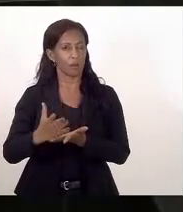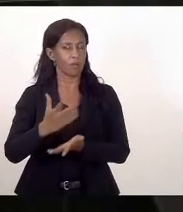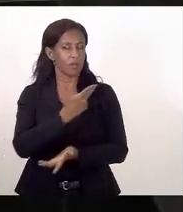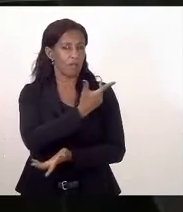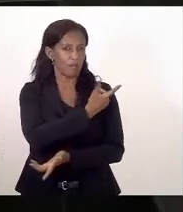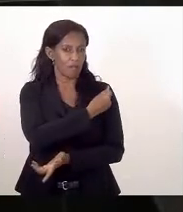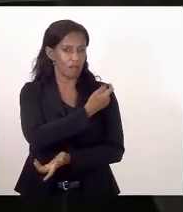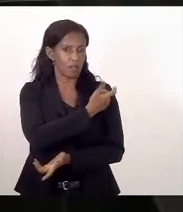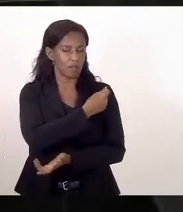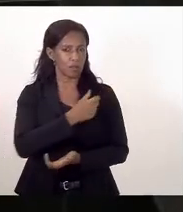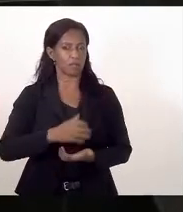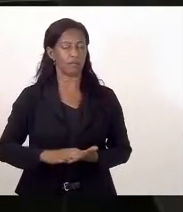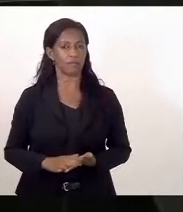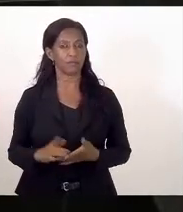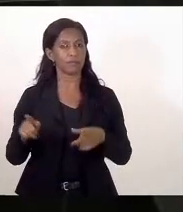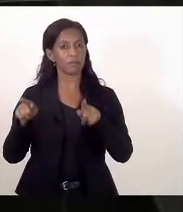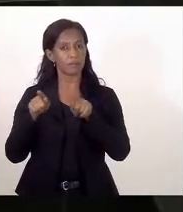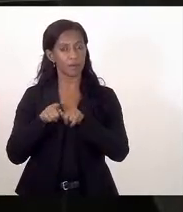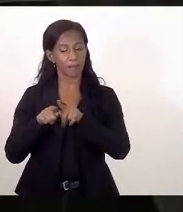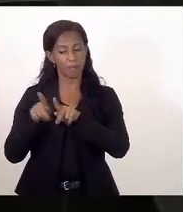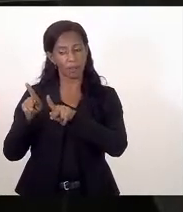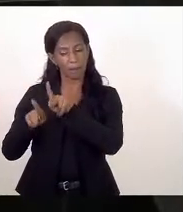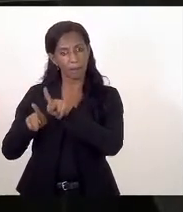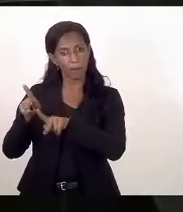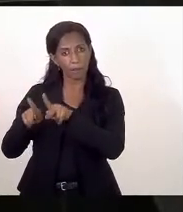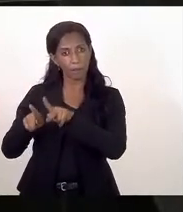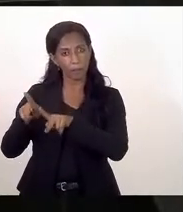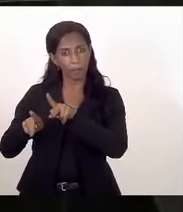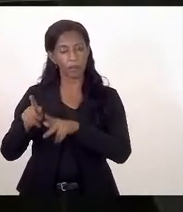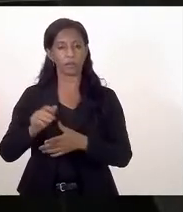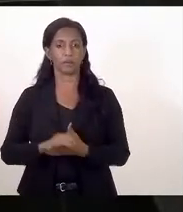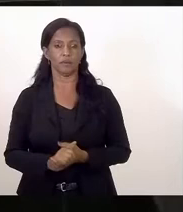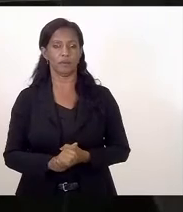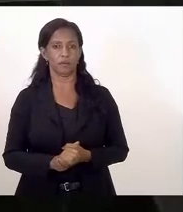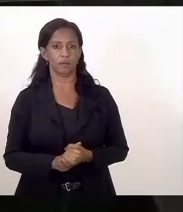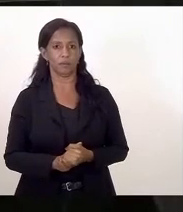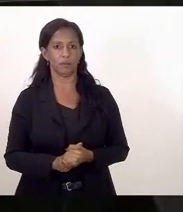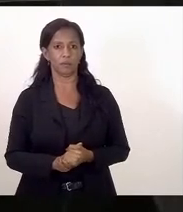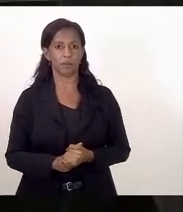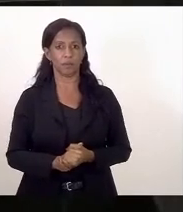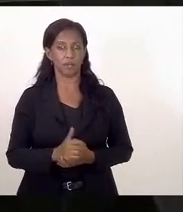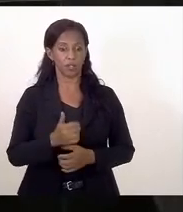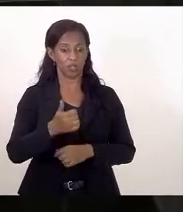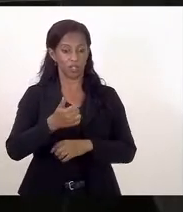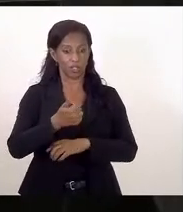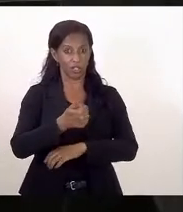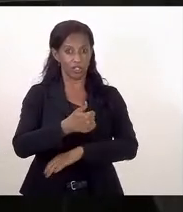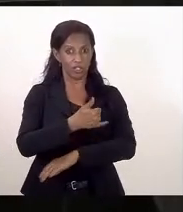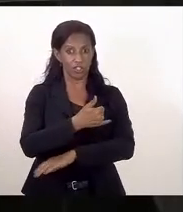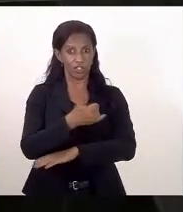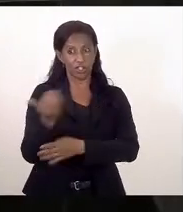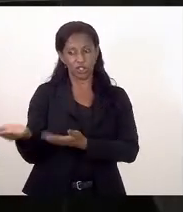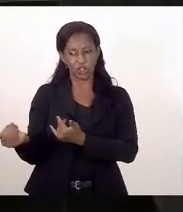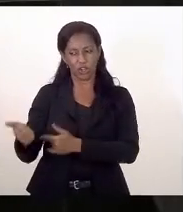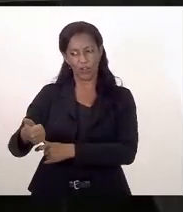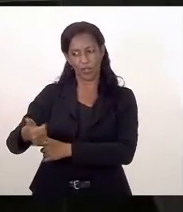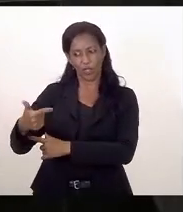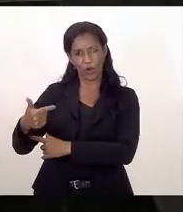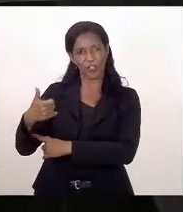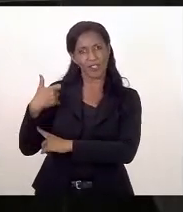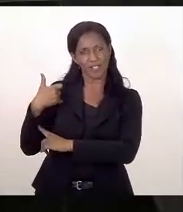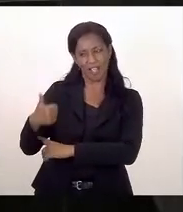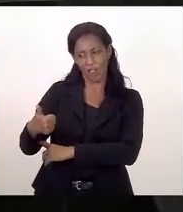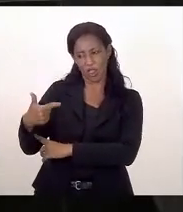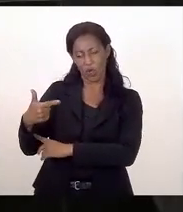também da população de 12 a 18 anos. E